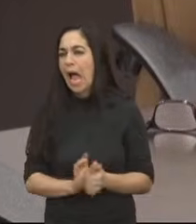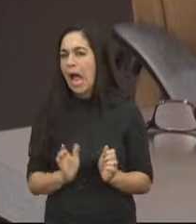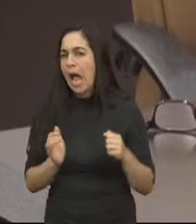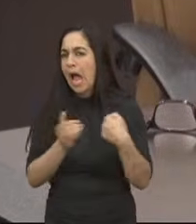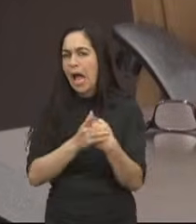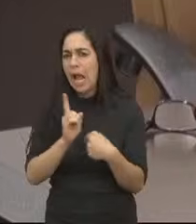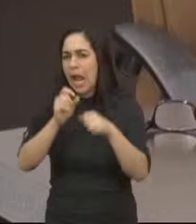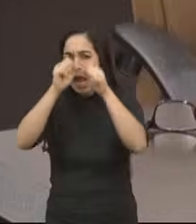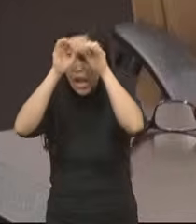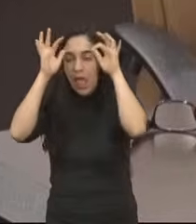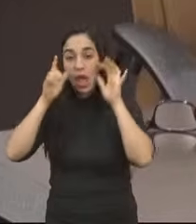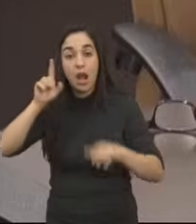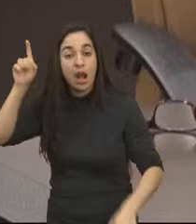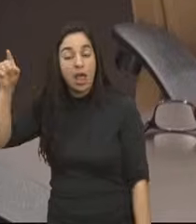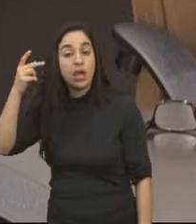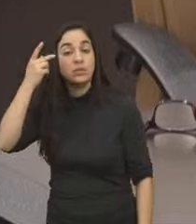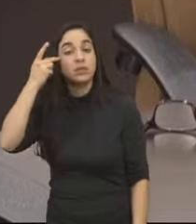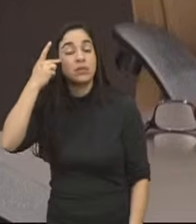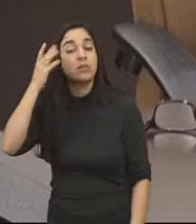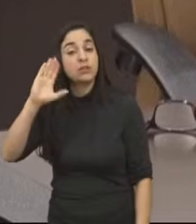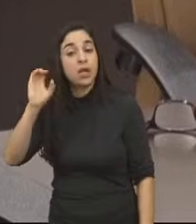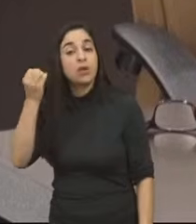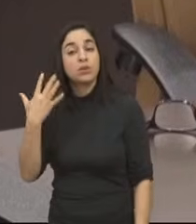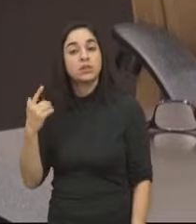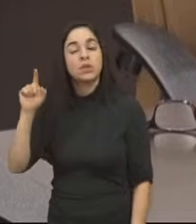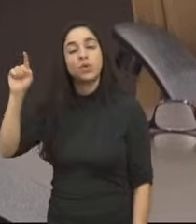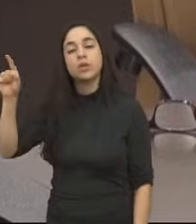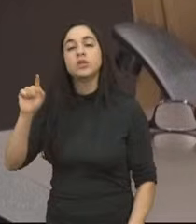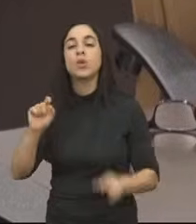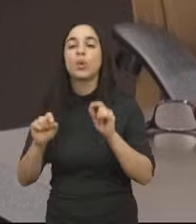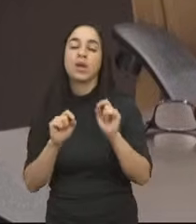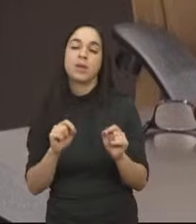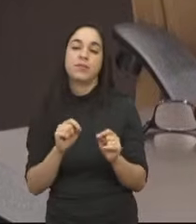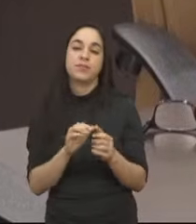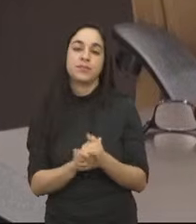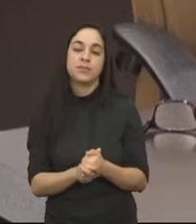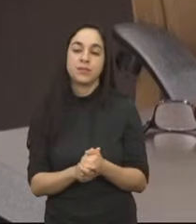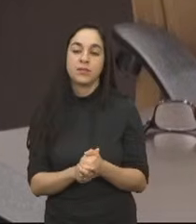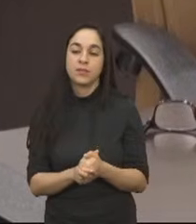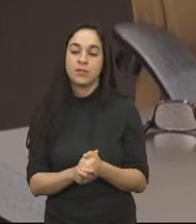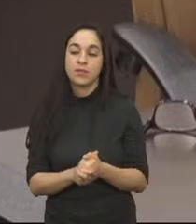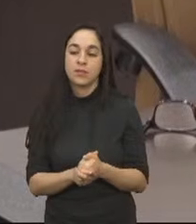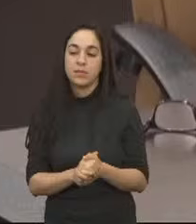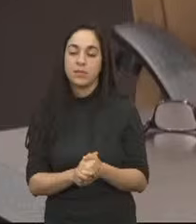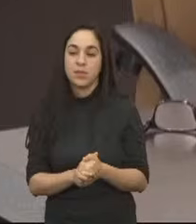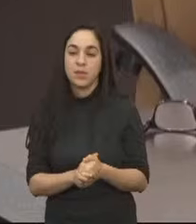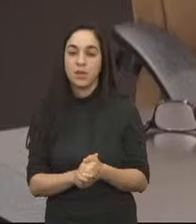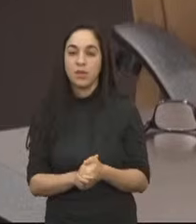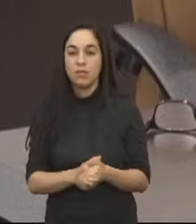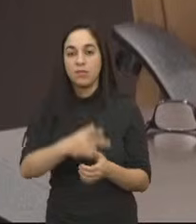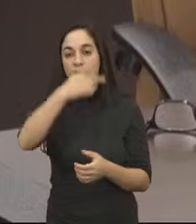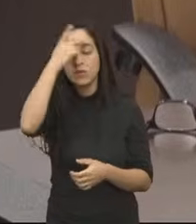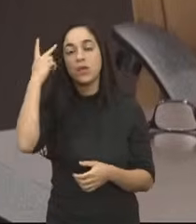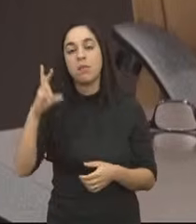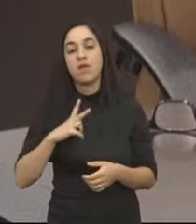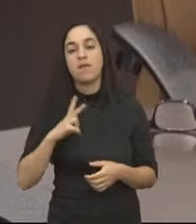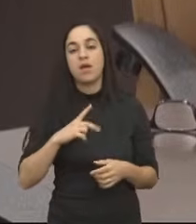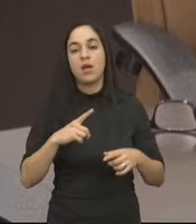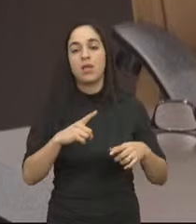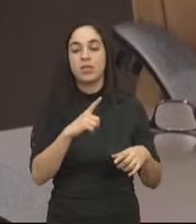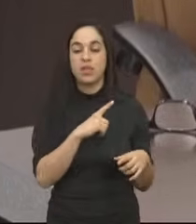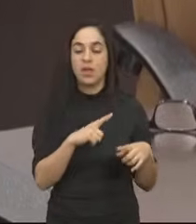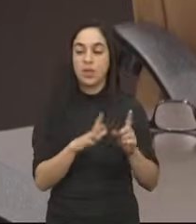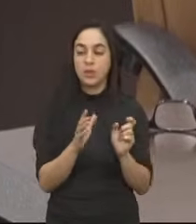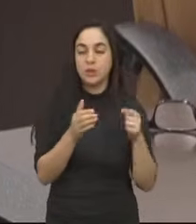Nós estamos vendo em São Paulo o que a população já está sofrendo. A privatização é isso, é entregar do público ao privado e quem sofre é a população. Então, a gente está cobrando